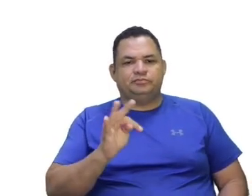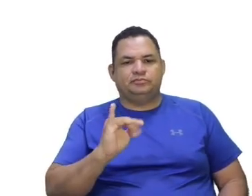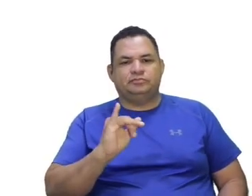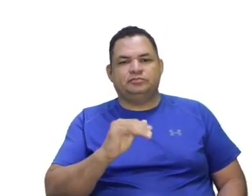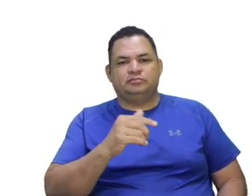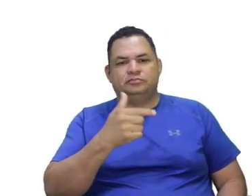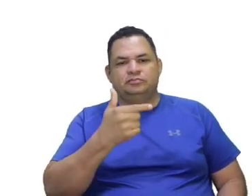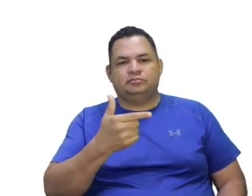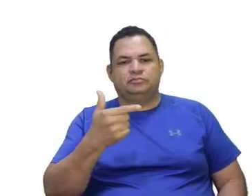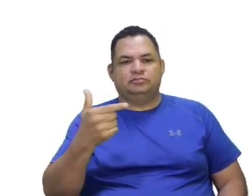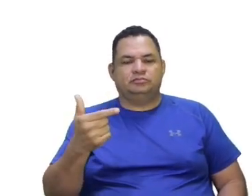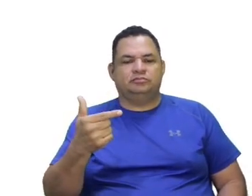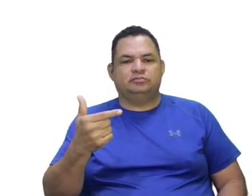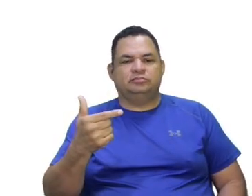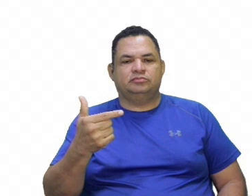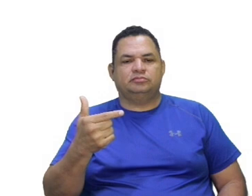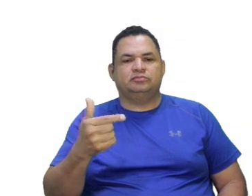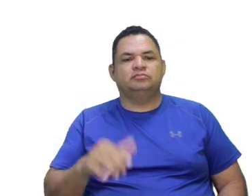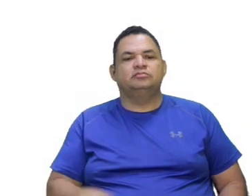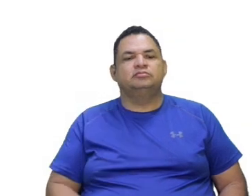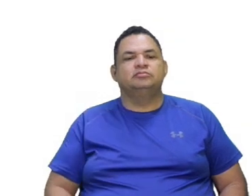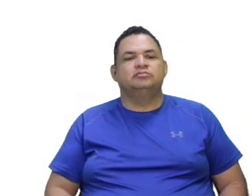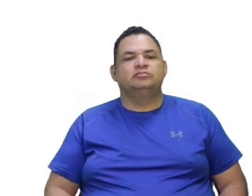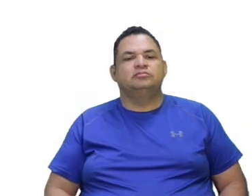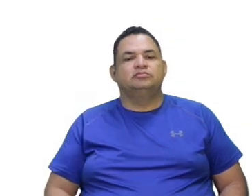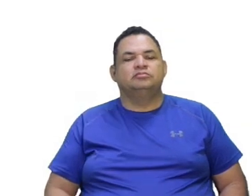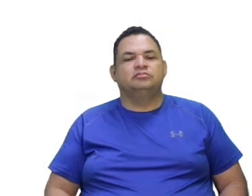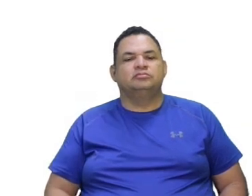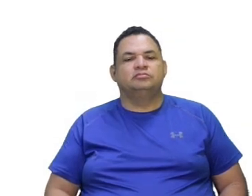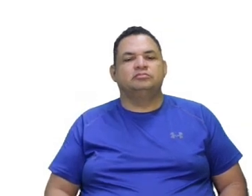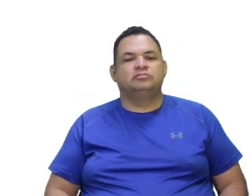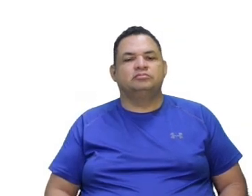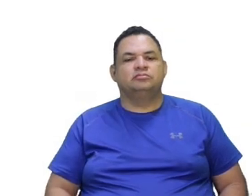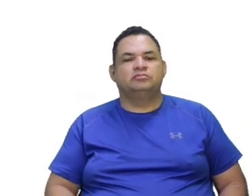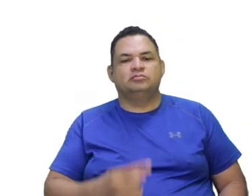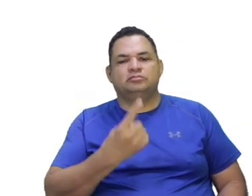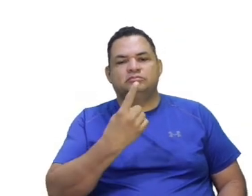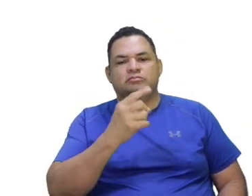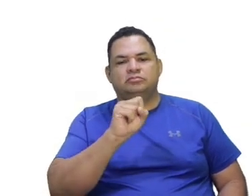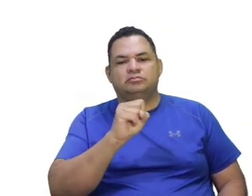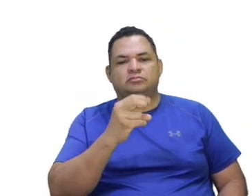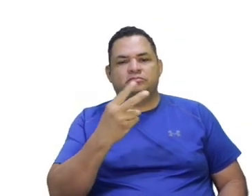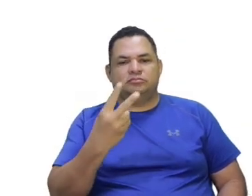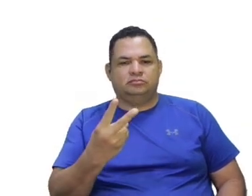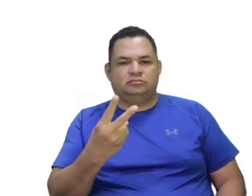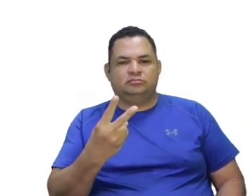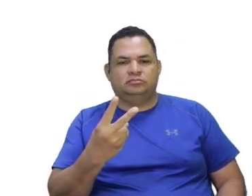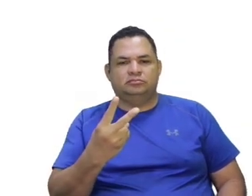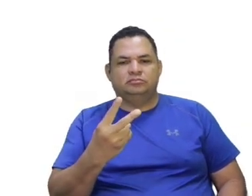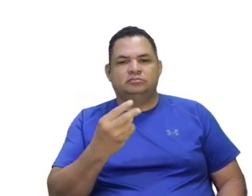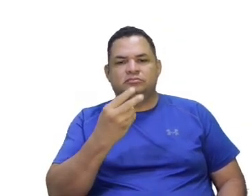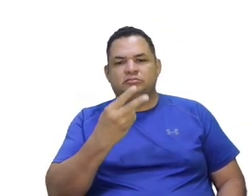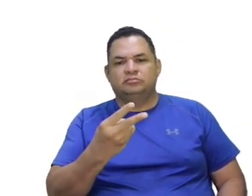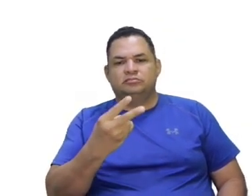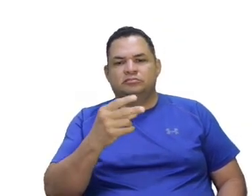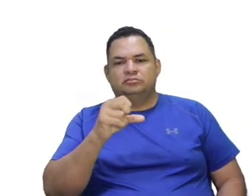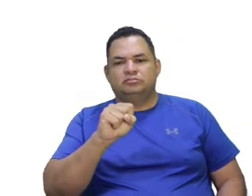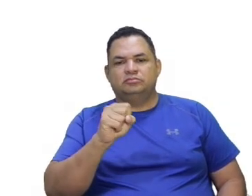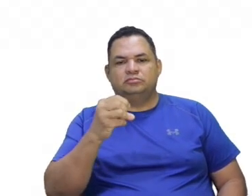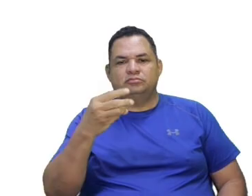tem 22 elétrons, então eu posso fazer 1 S2,